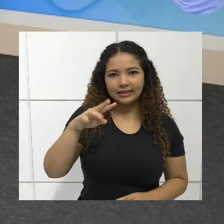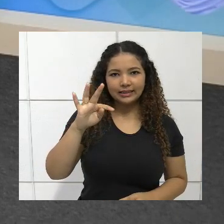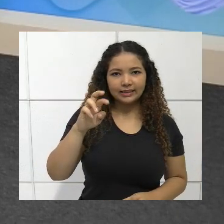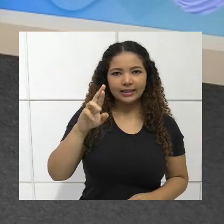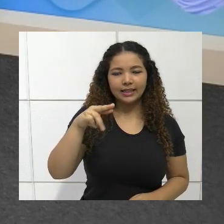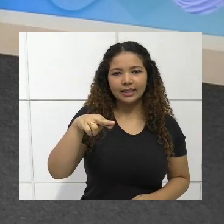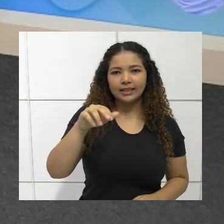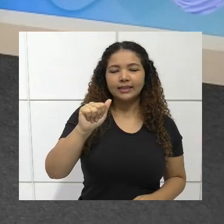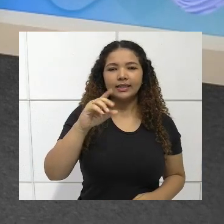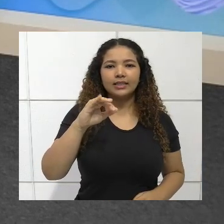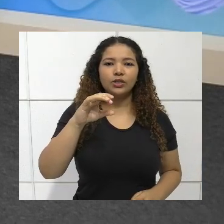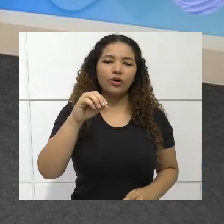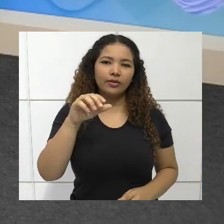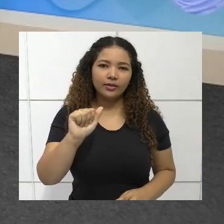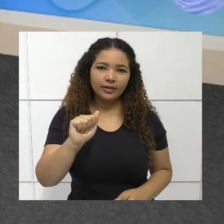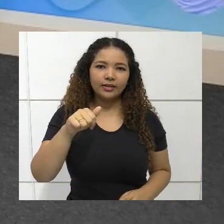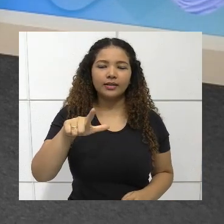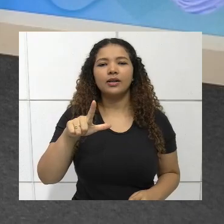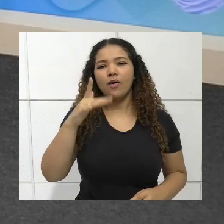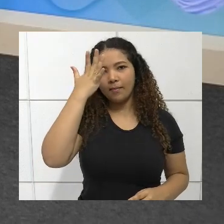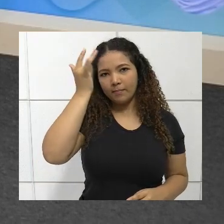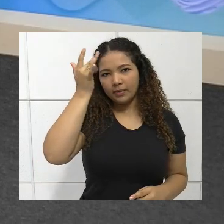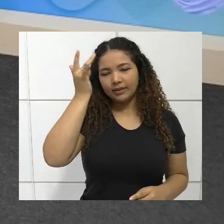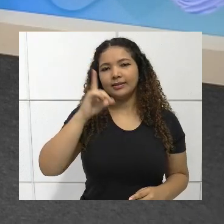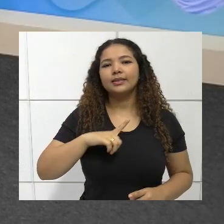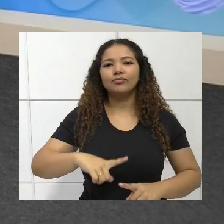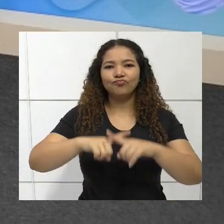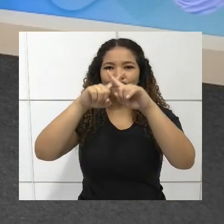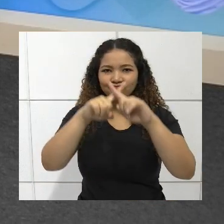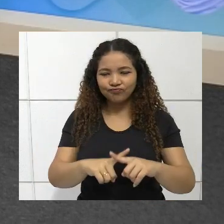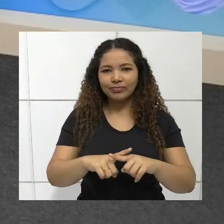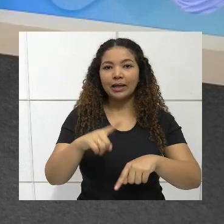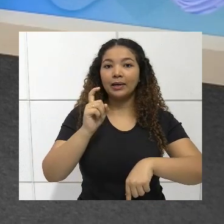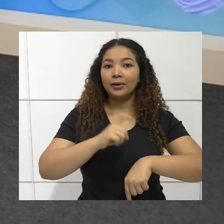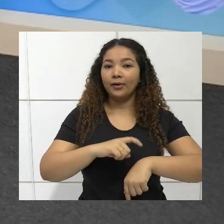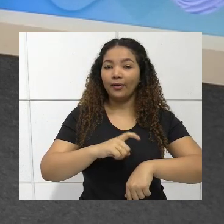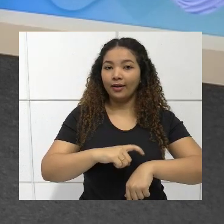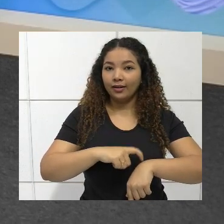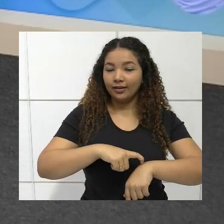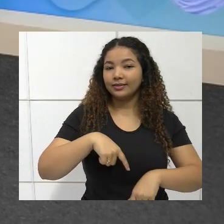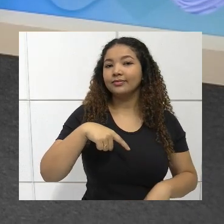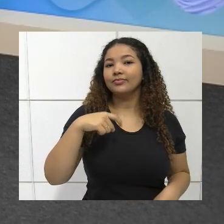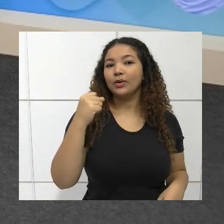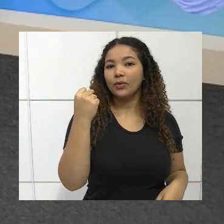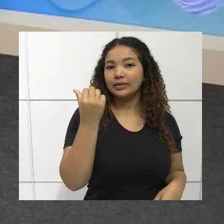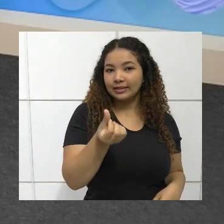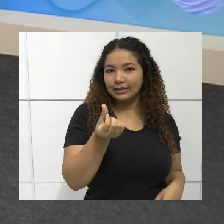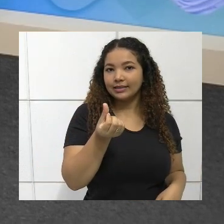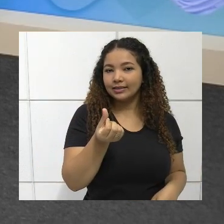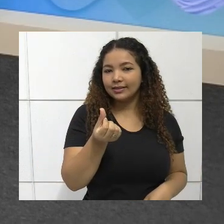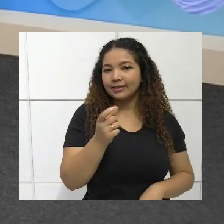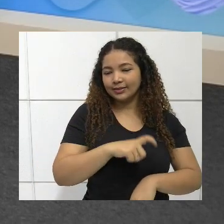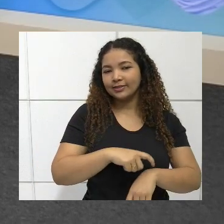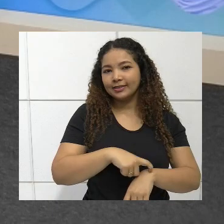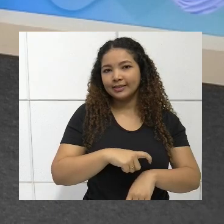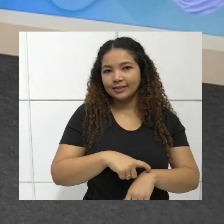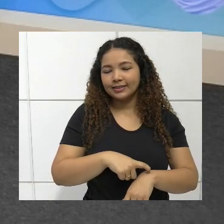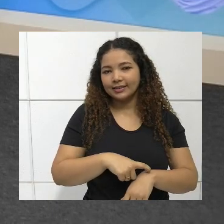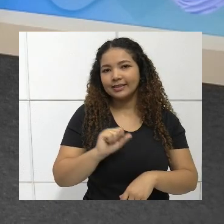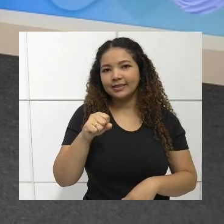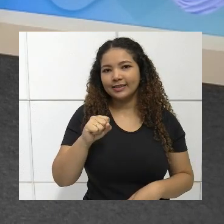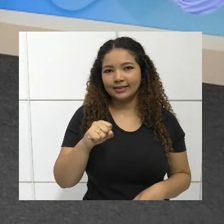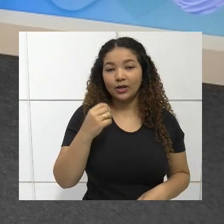partir das 16 horas, no estádio Humberto Parente. Vai ter até transmissão. Vamos fazer a cobertura completa aqui para o Alerta Baeté, no